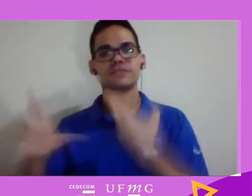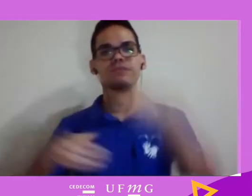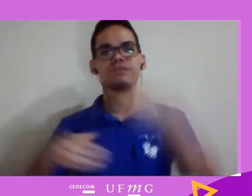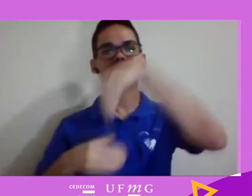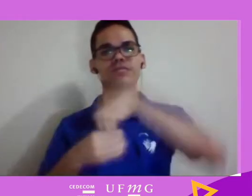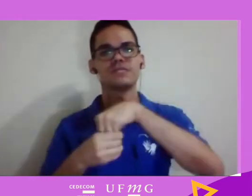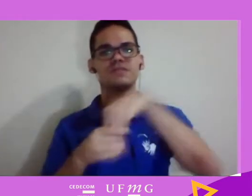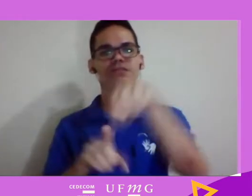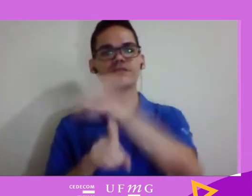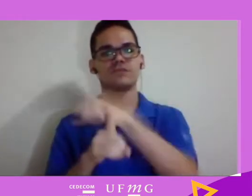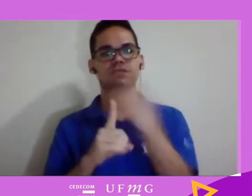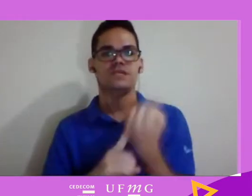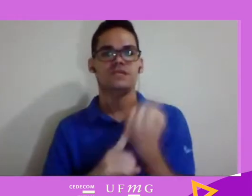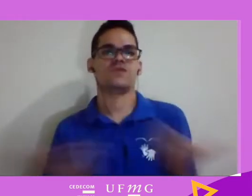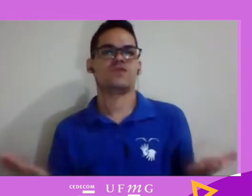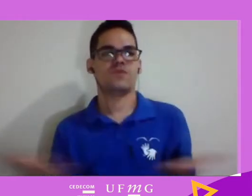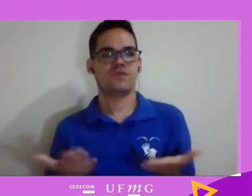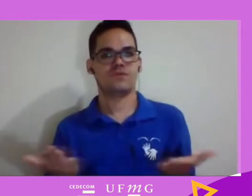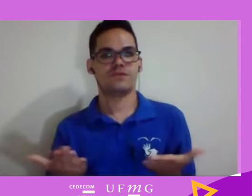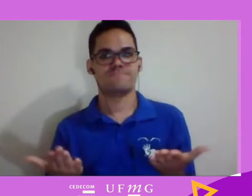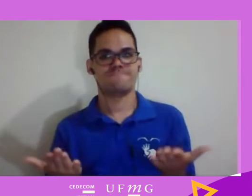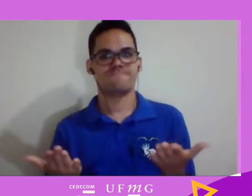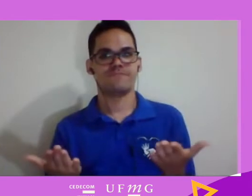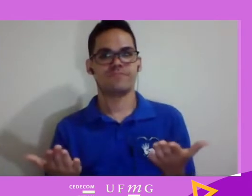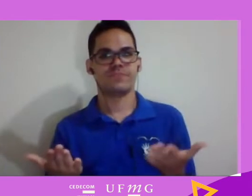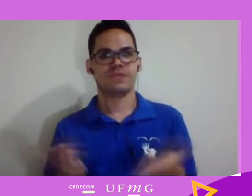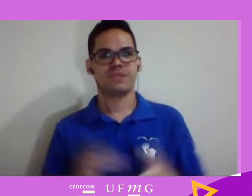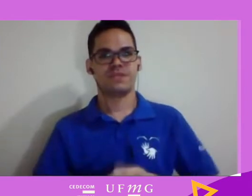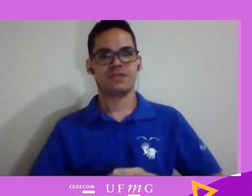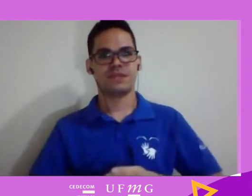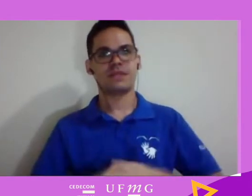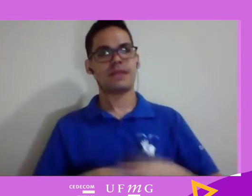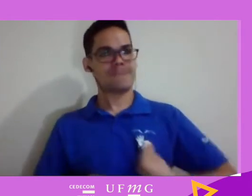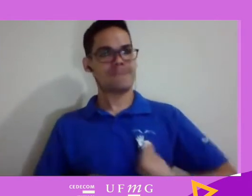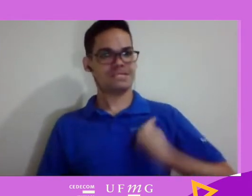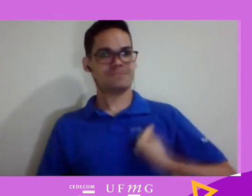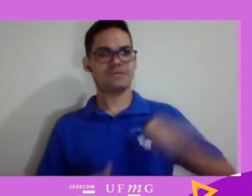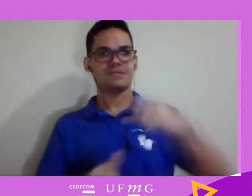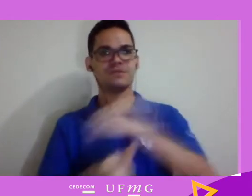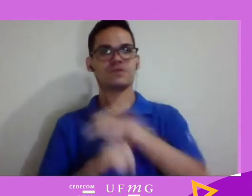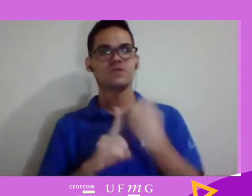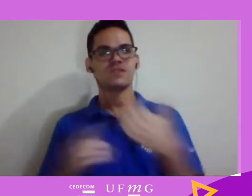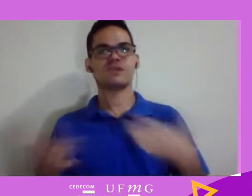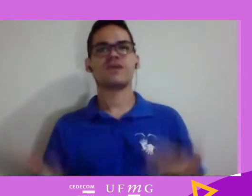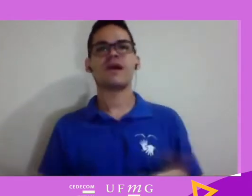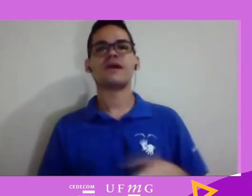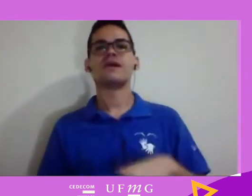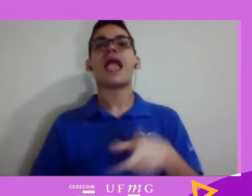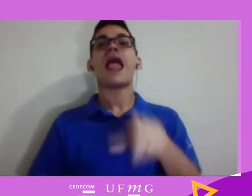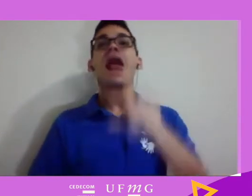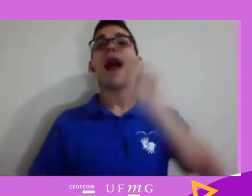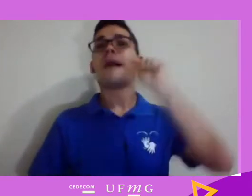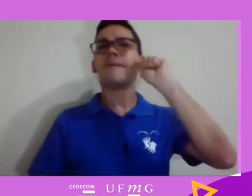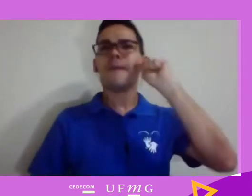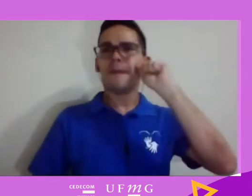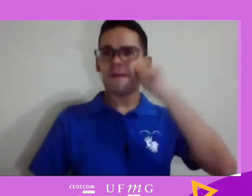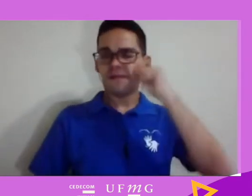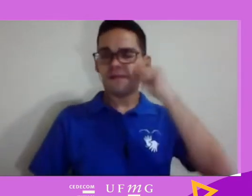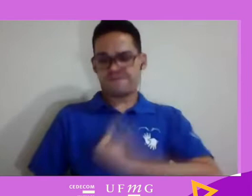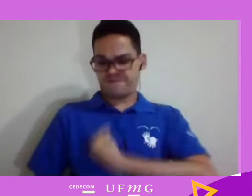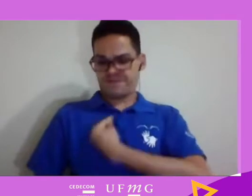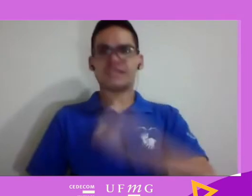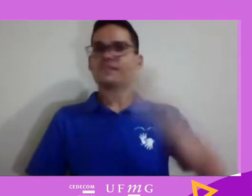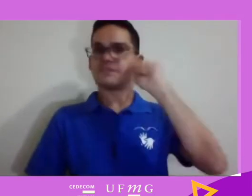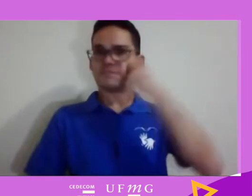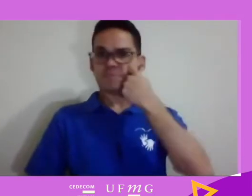lá, Ah, ativismo digital contemporâneo? Black Lives Matter não é uma coisa contemporânea, né? Essa noção, esse slogan, ele existe